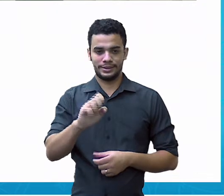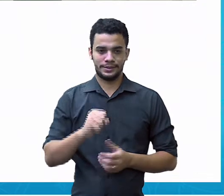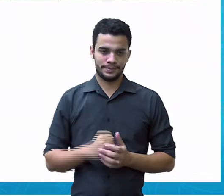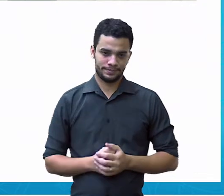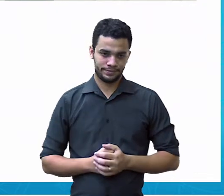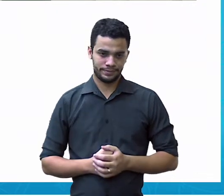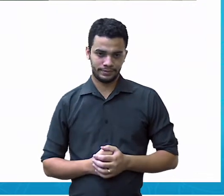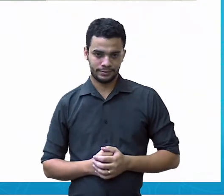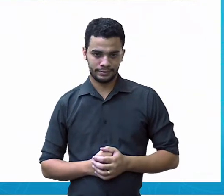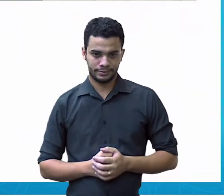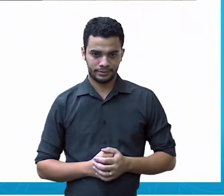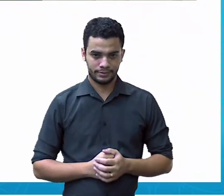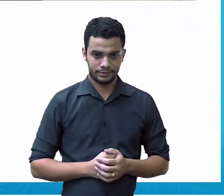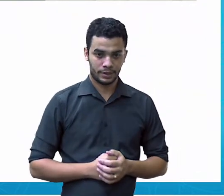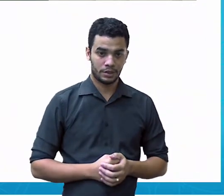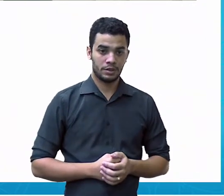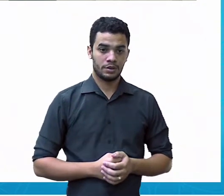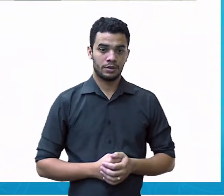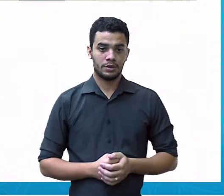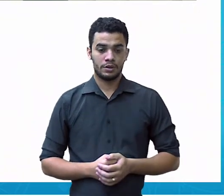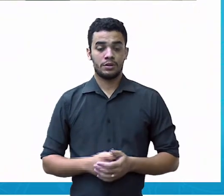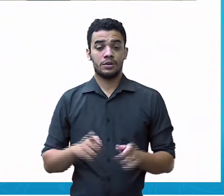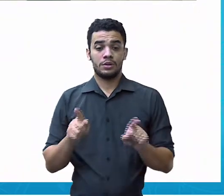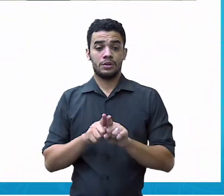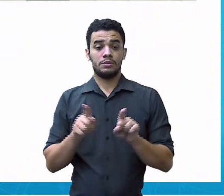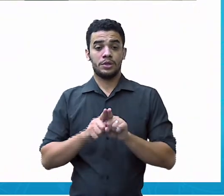em nossa galáxia.